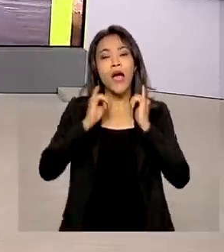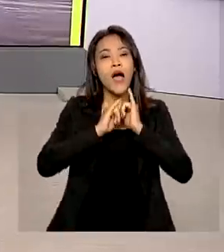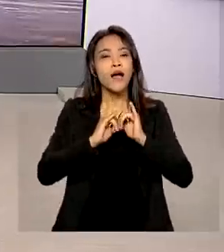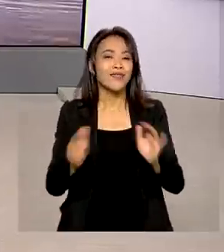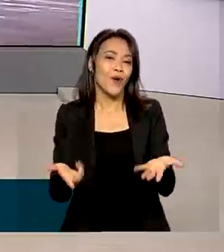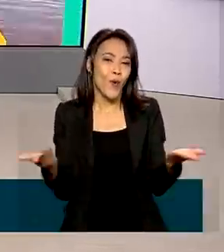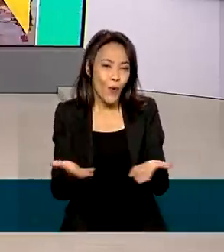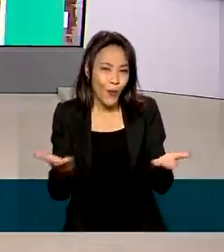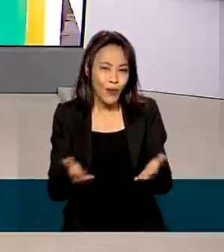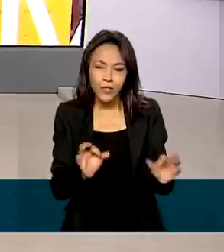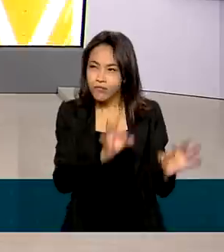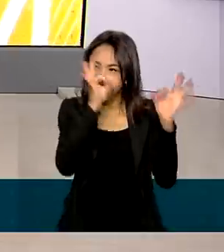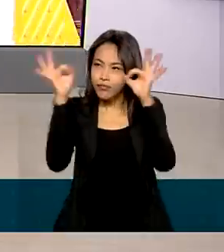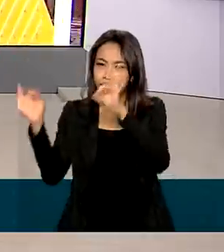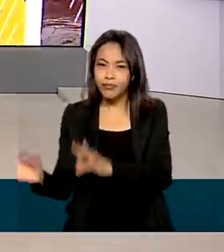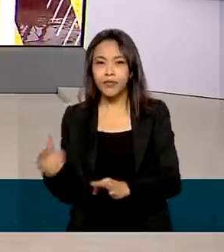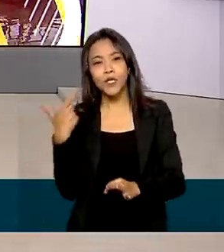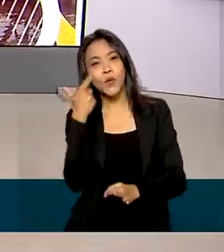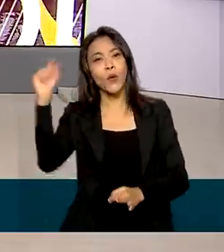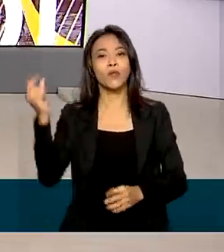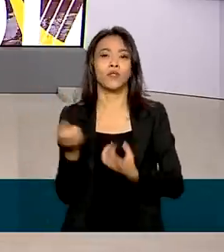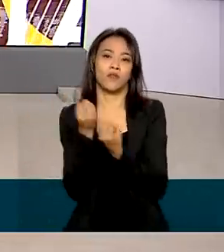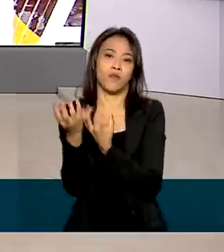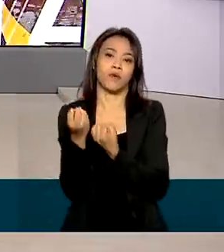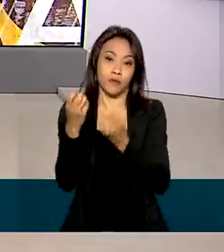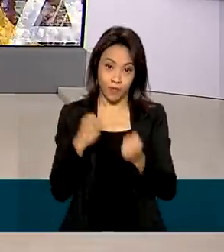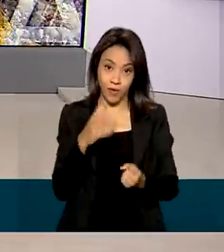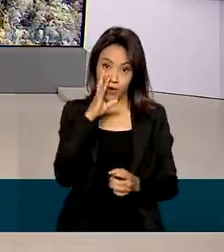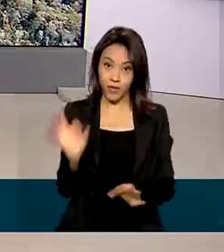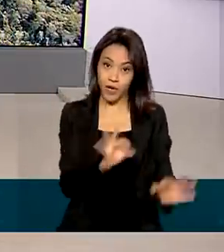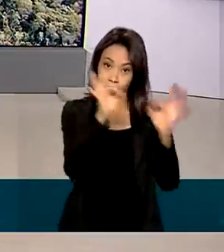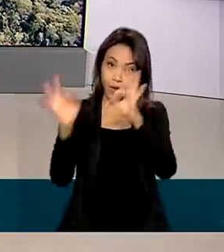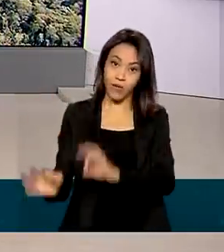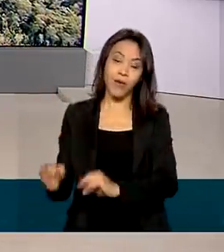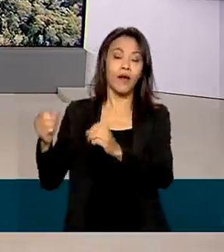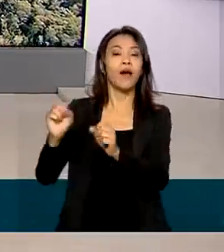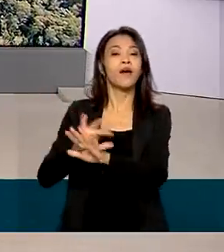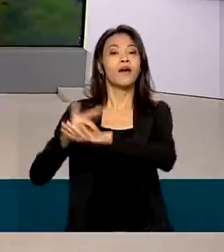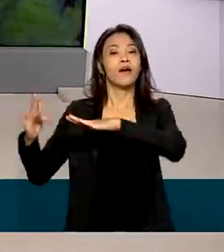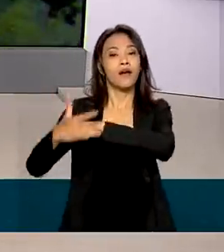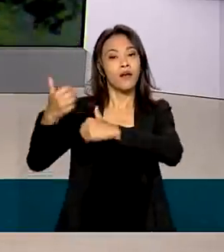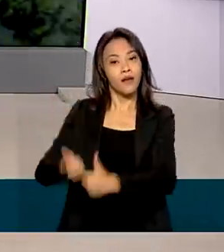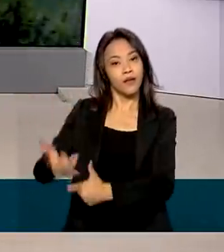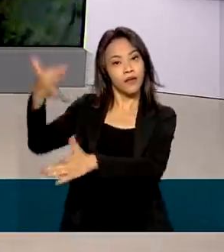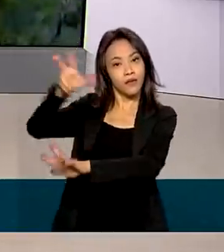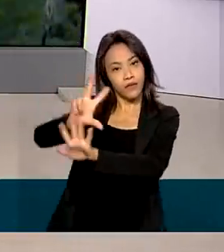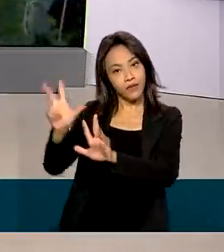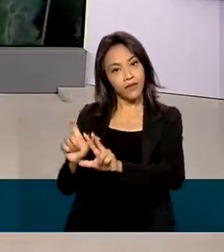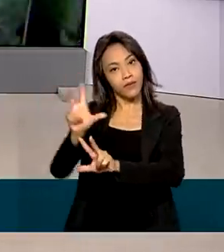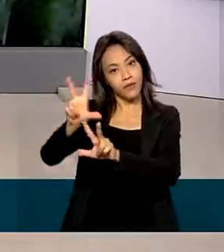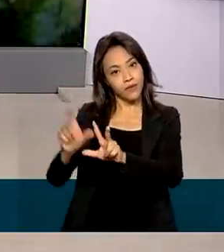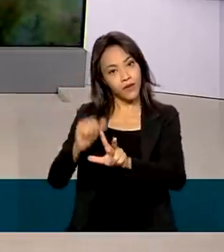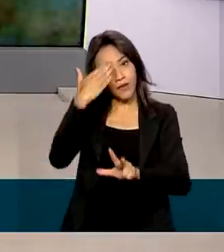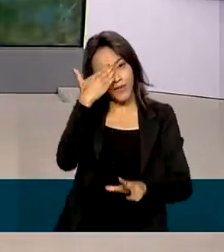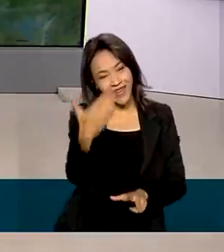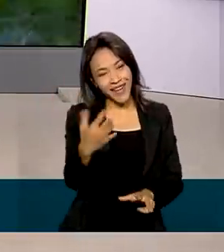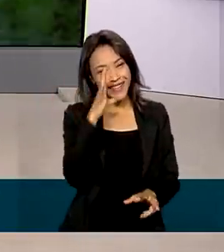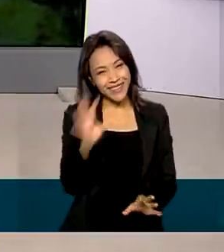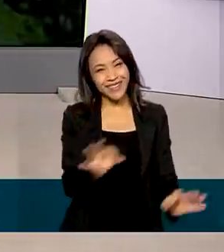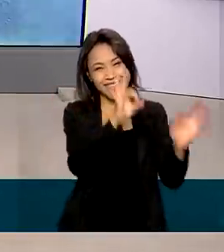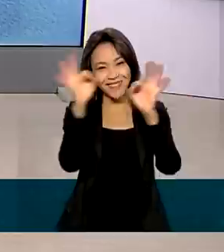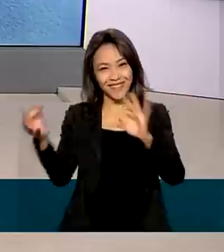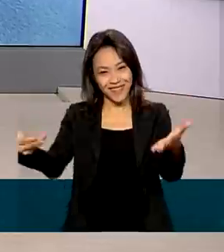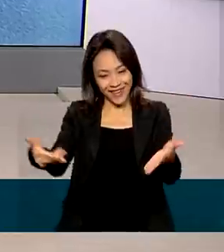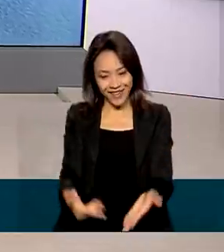reportagens de hoje e outras notícias você pode acompanhar nas redes sociais a TV Brasil obrigada pela sua audiência pela sua